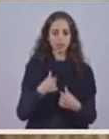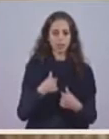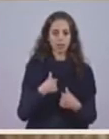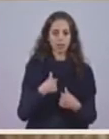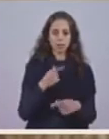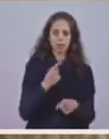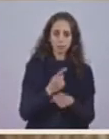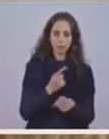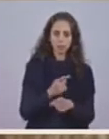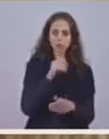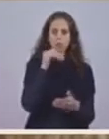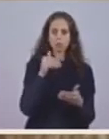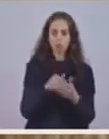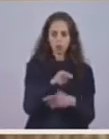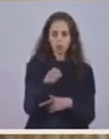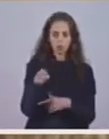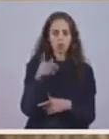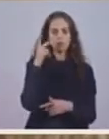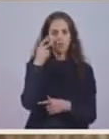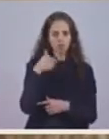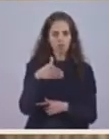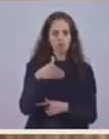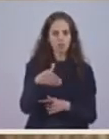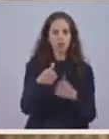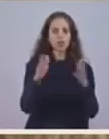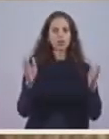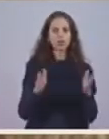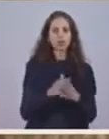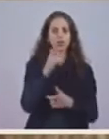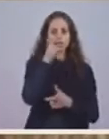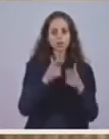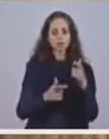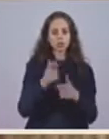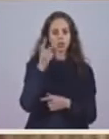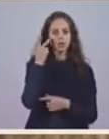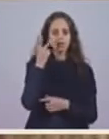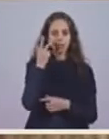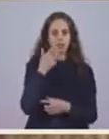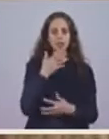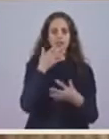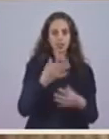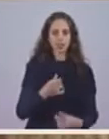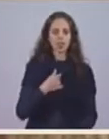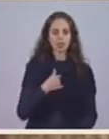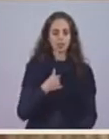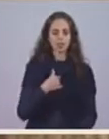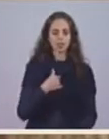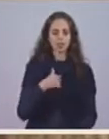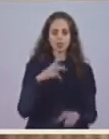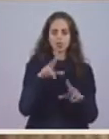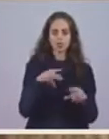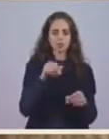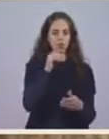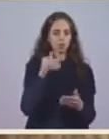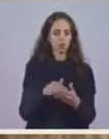ainda que tenha morrido, viverá. E todo aquele que vive e acredita em mim, nunca